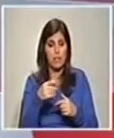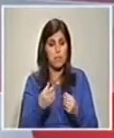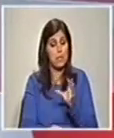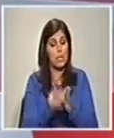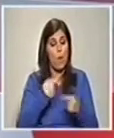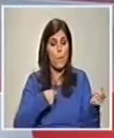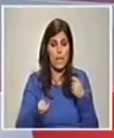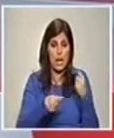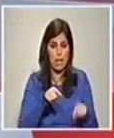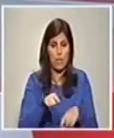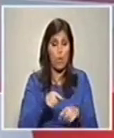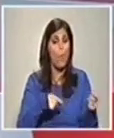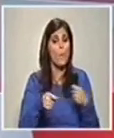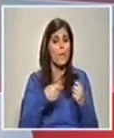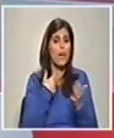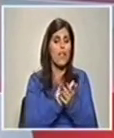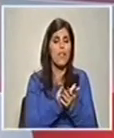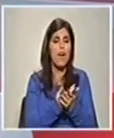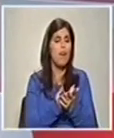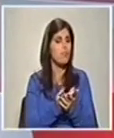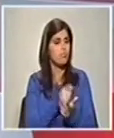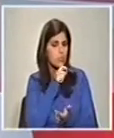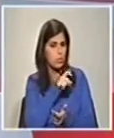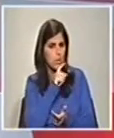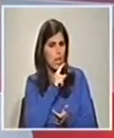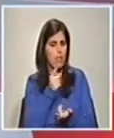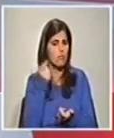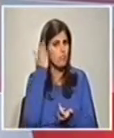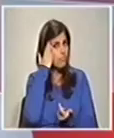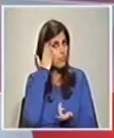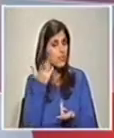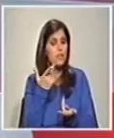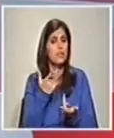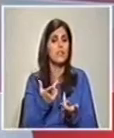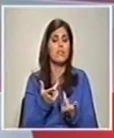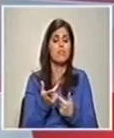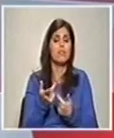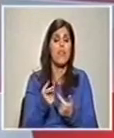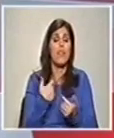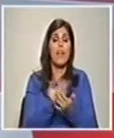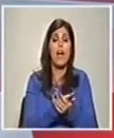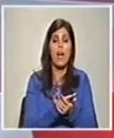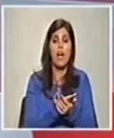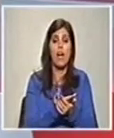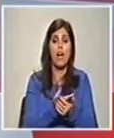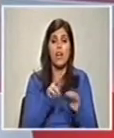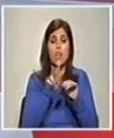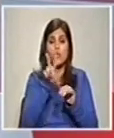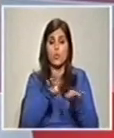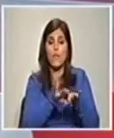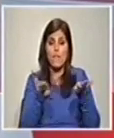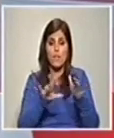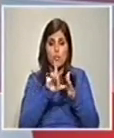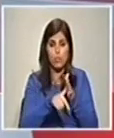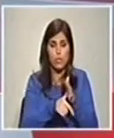vem dar saída a estes talentos que a Microsoft forma, vem dar a segunda fase, se calhar, aos projetos que, por exemplo,